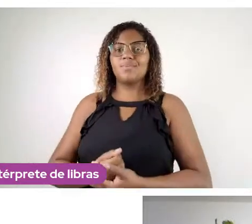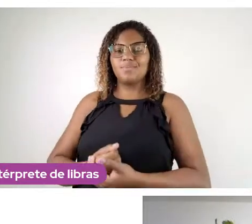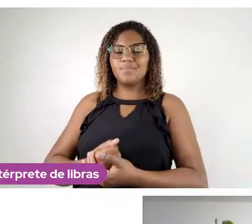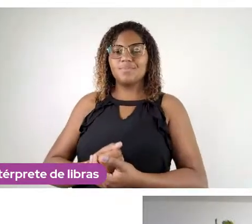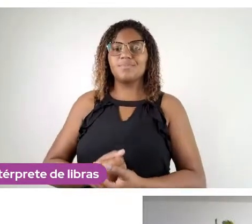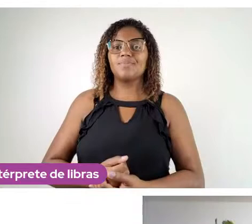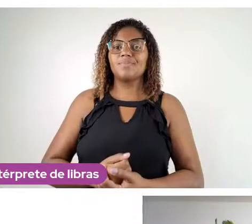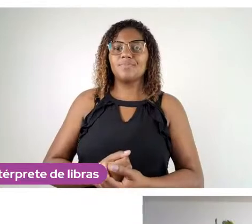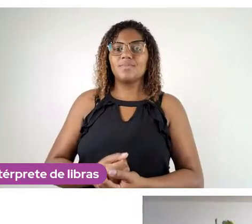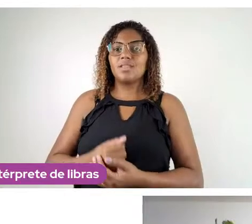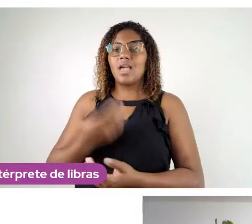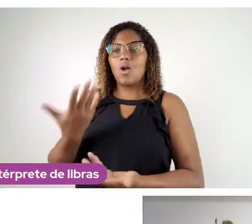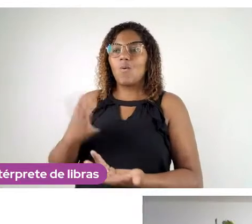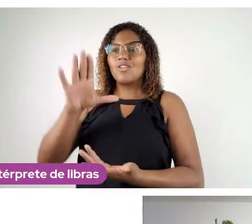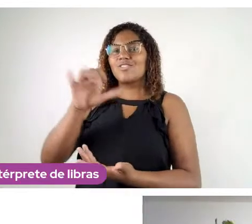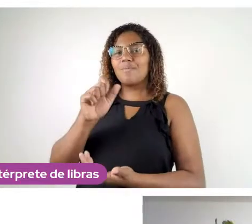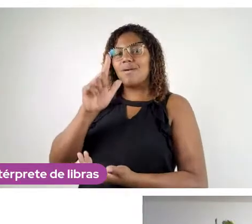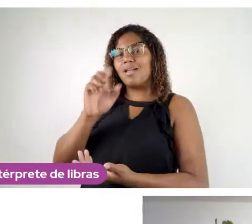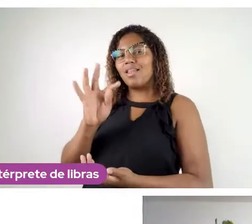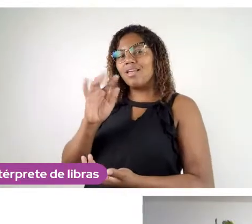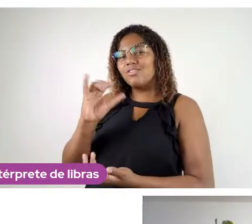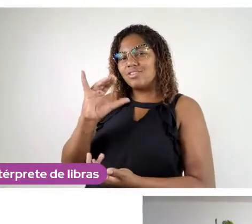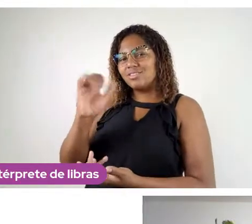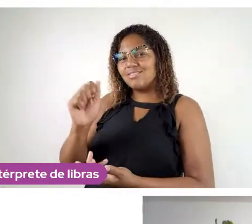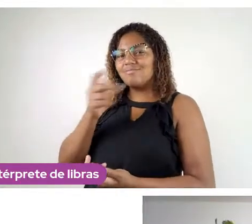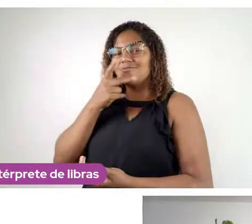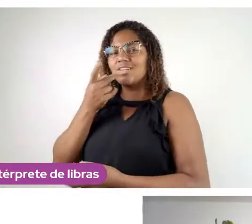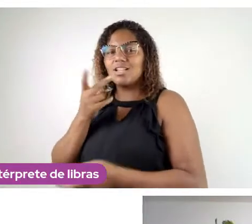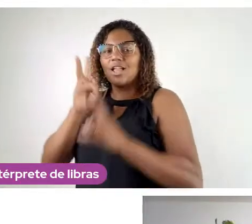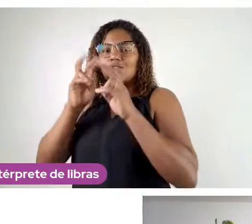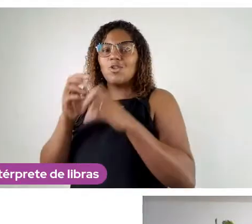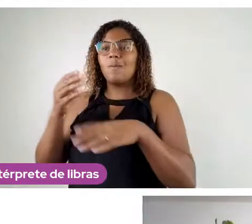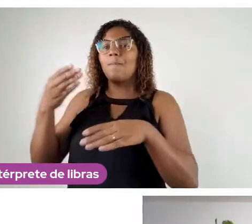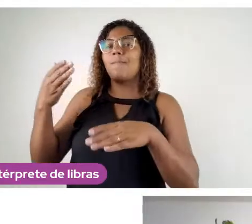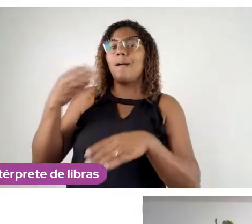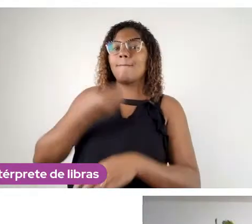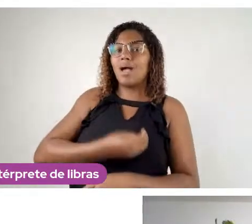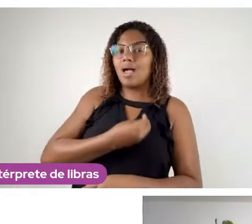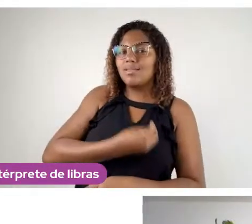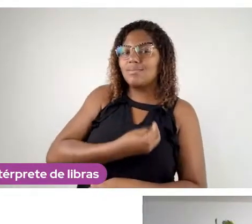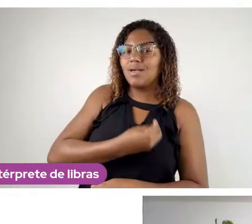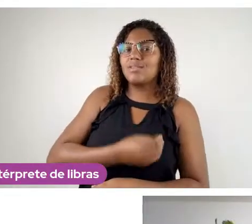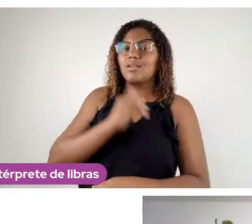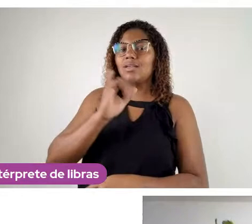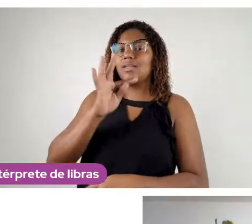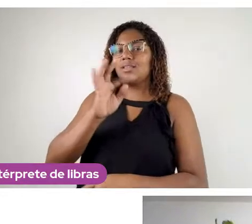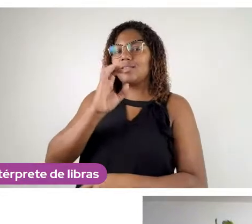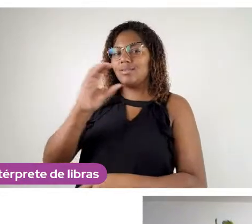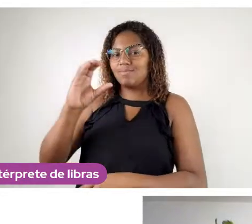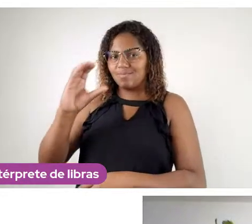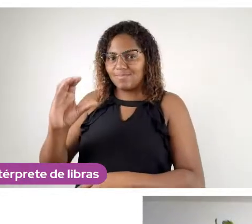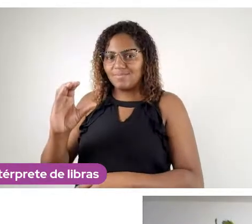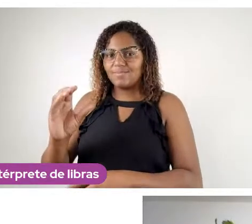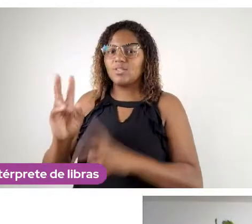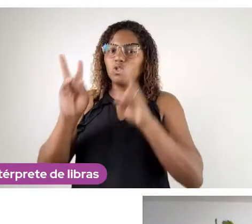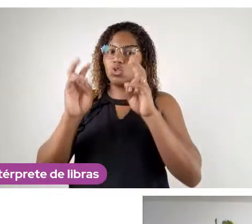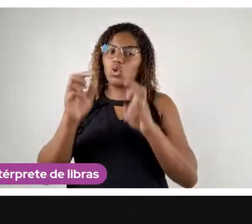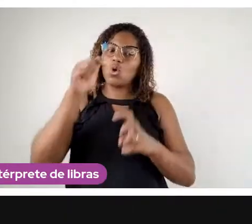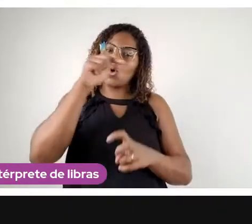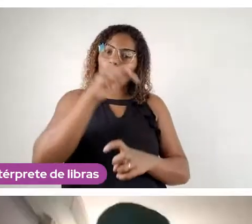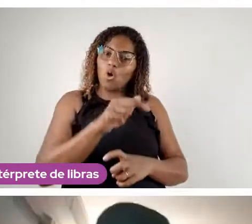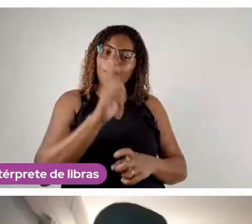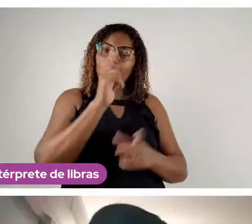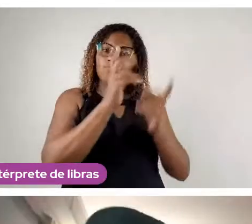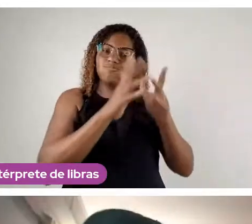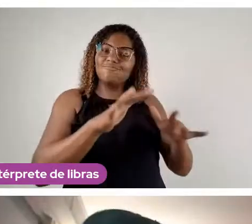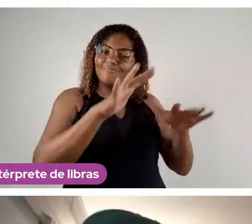Eu vou chamar agora a Letícia para falar um pouco sobre a participação do IPCC nessas questões relacionadas ao oceano, e